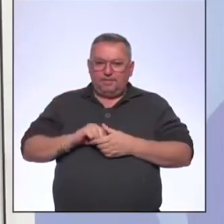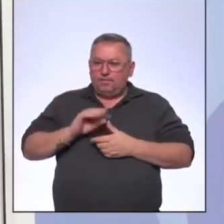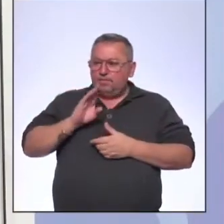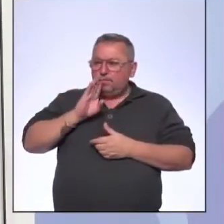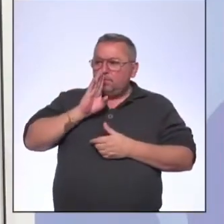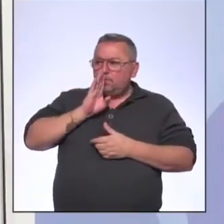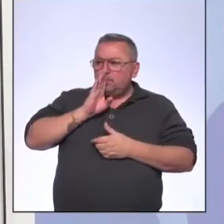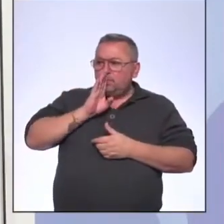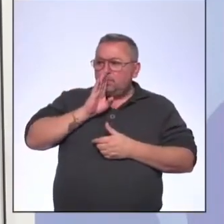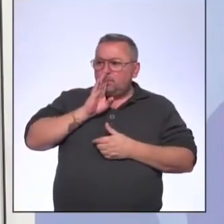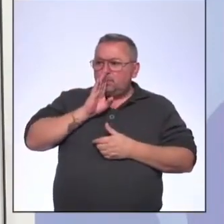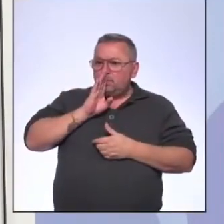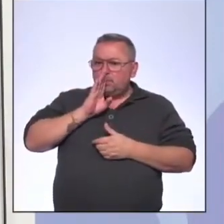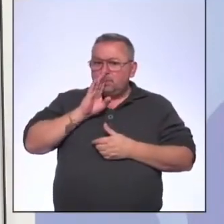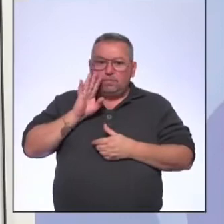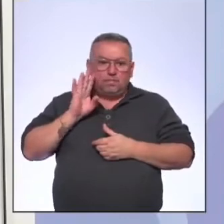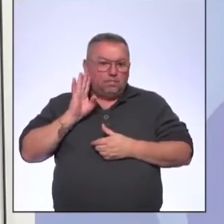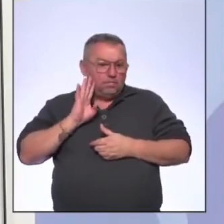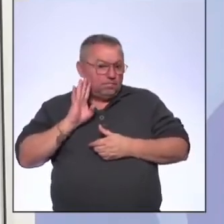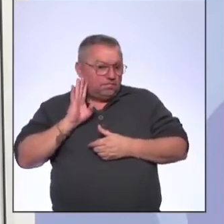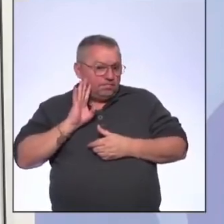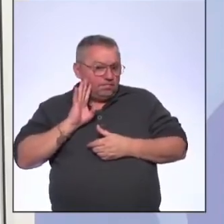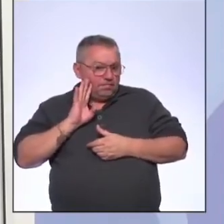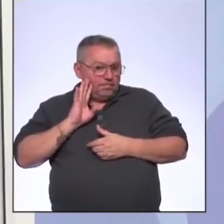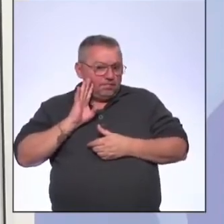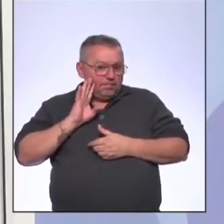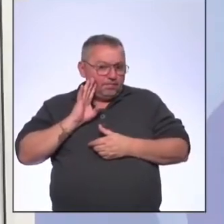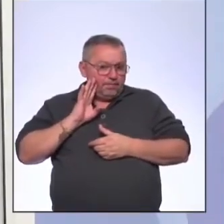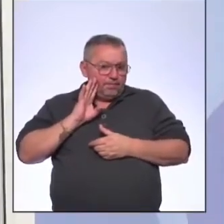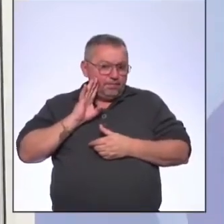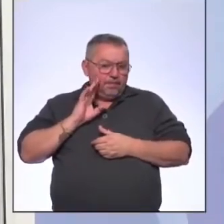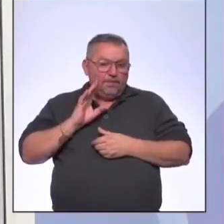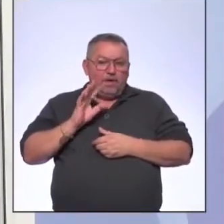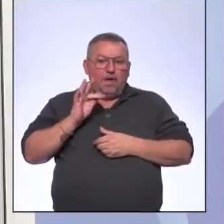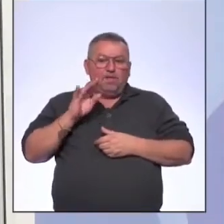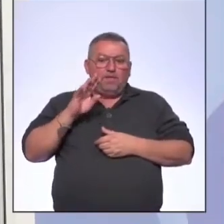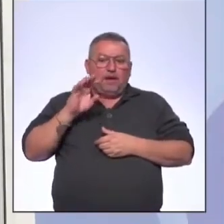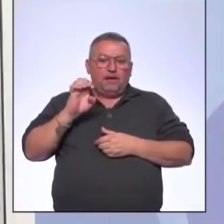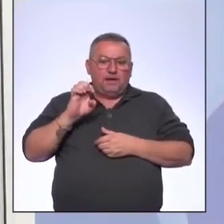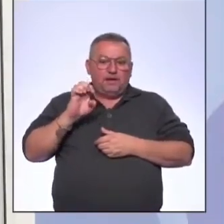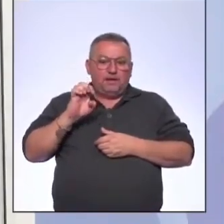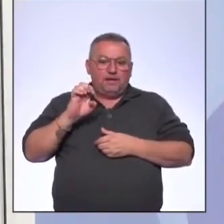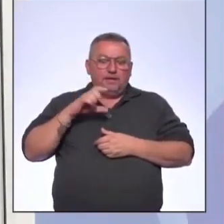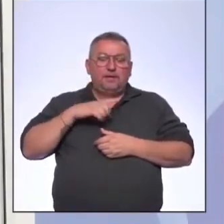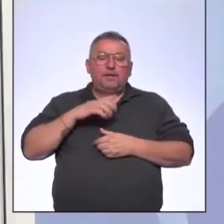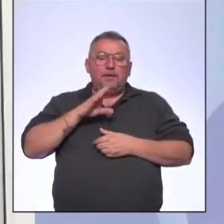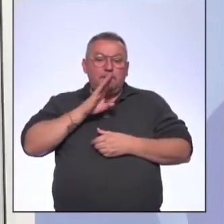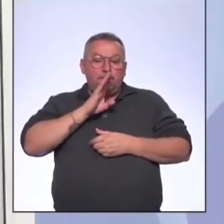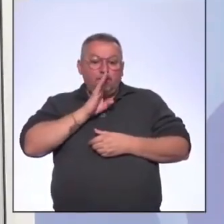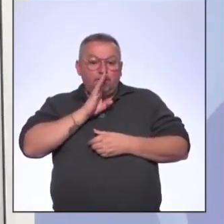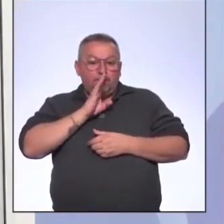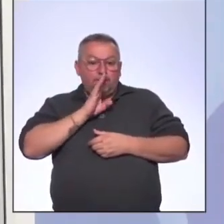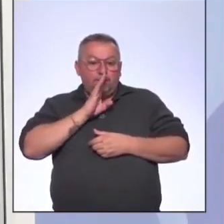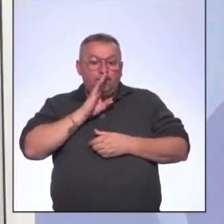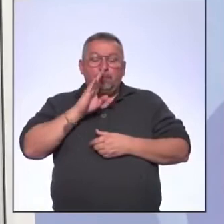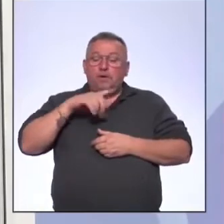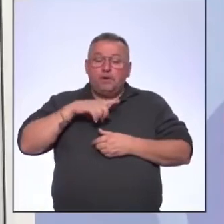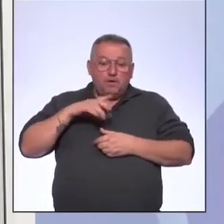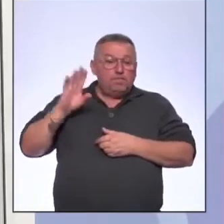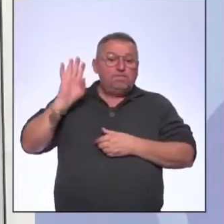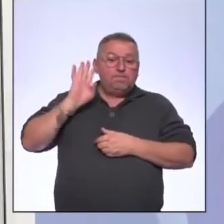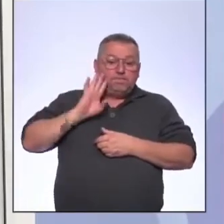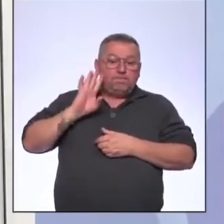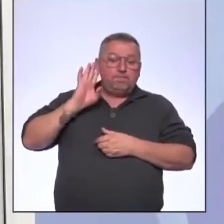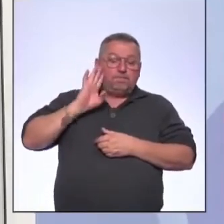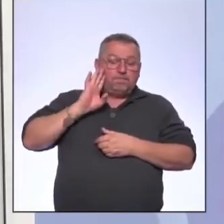silêncio, que legal. Eu tenho frase em atenção, eu tenho frase em silêncio e